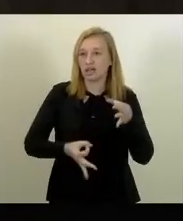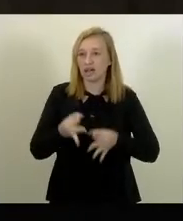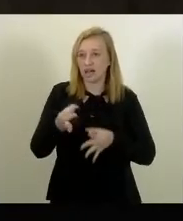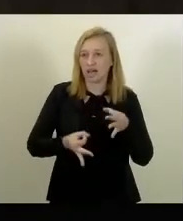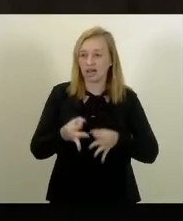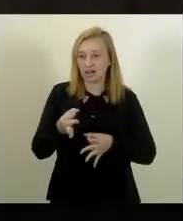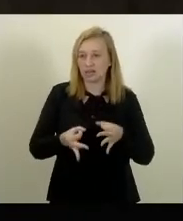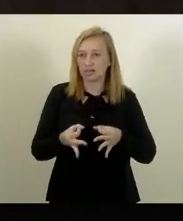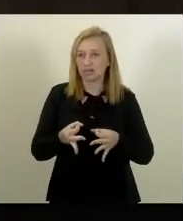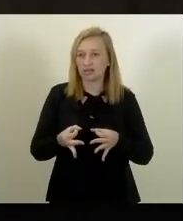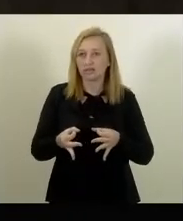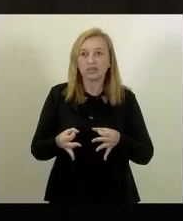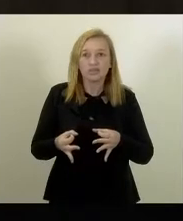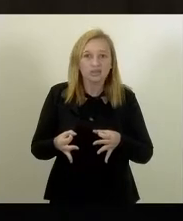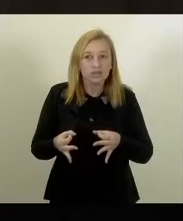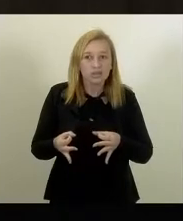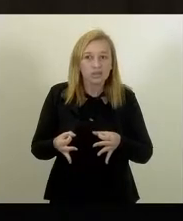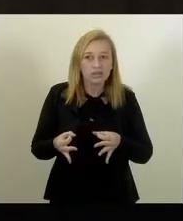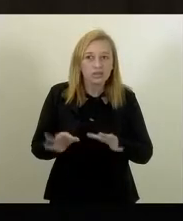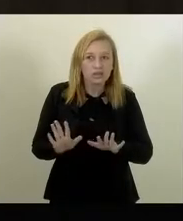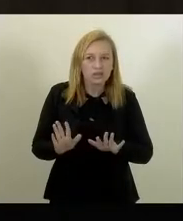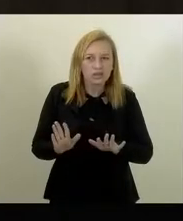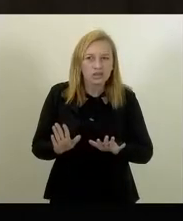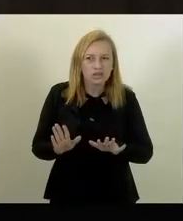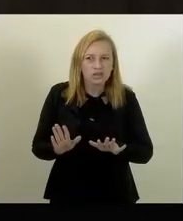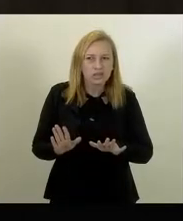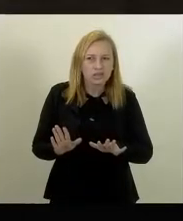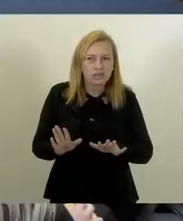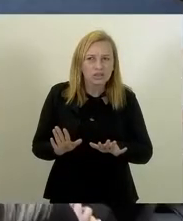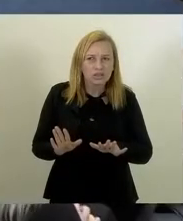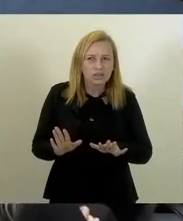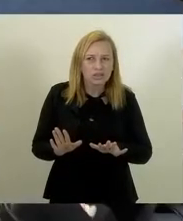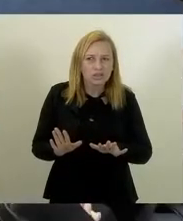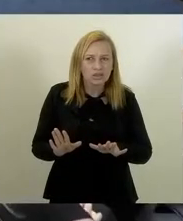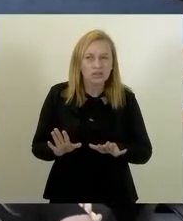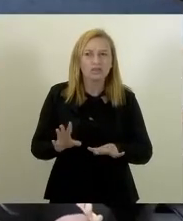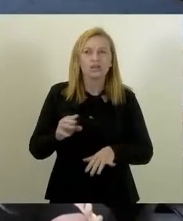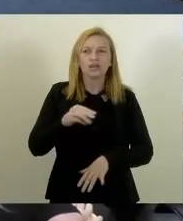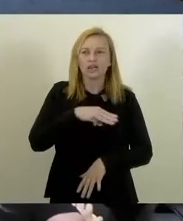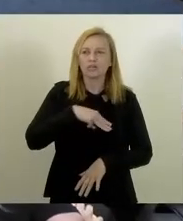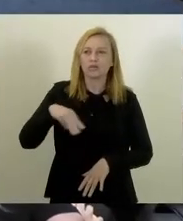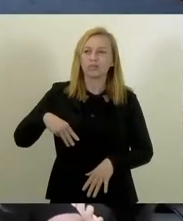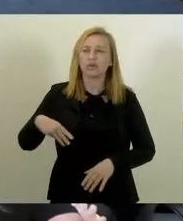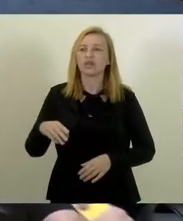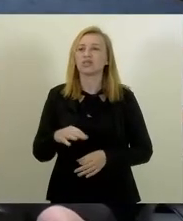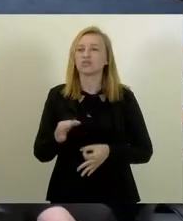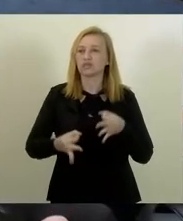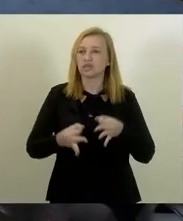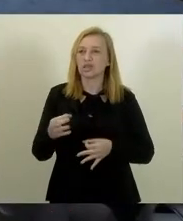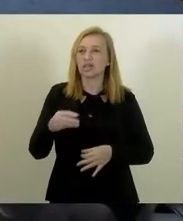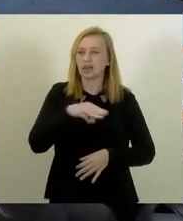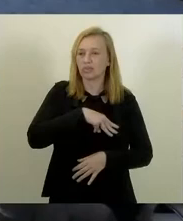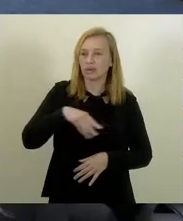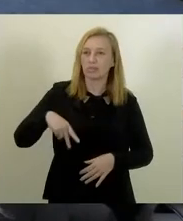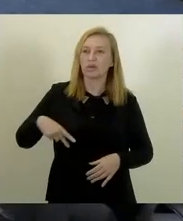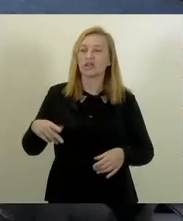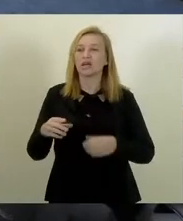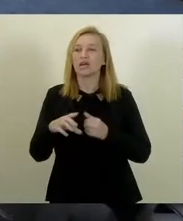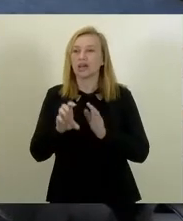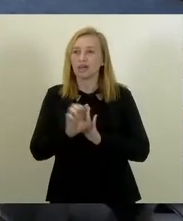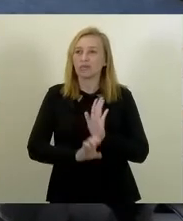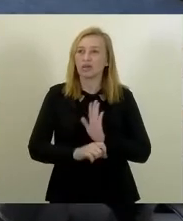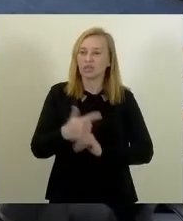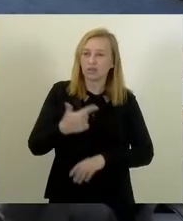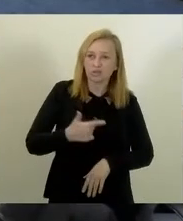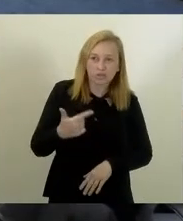processos de aplicação estendeu o judiciário de proteção balística. IMP. E a emenda 2, efetividade do projeto de lei,